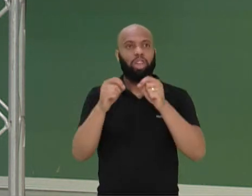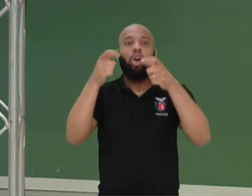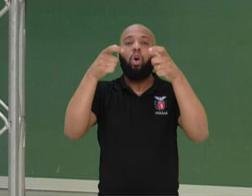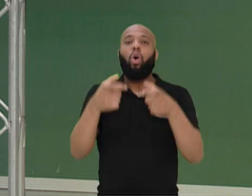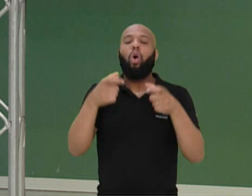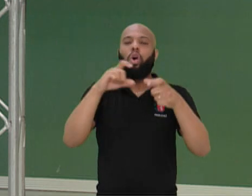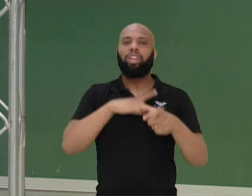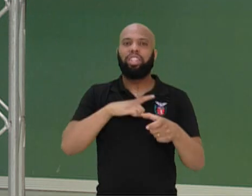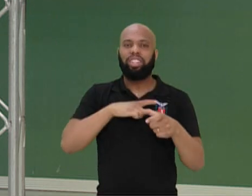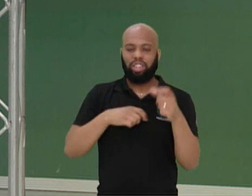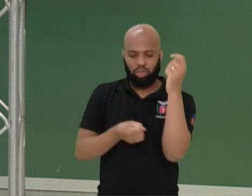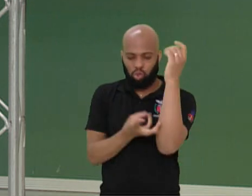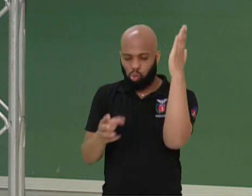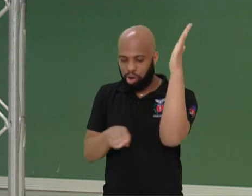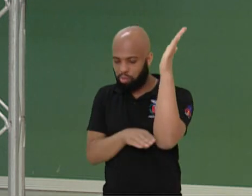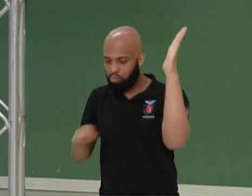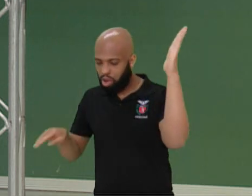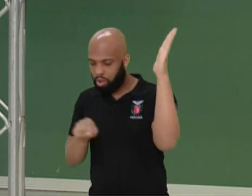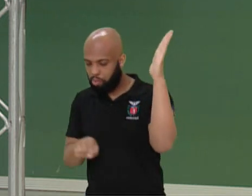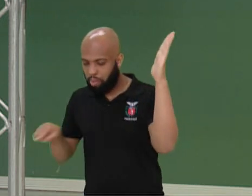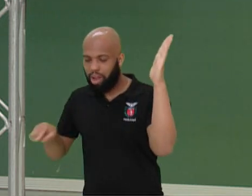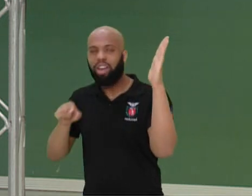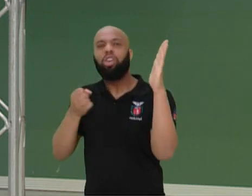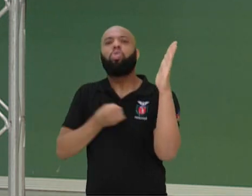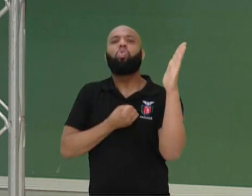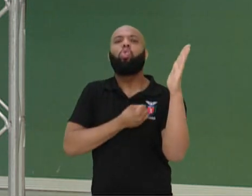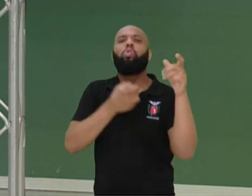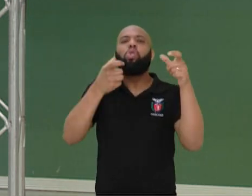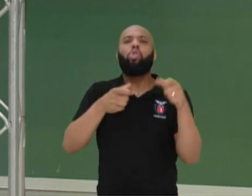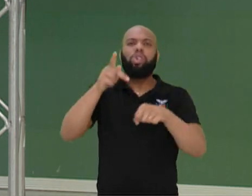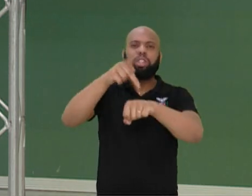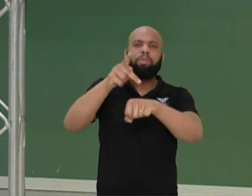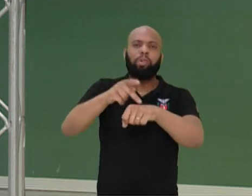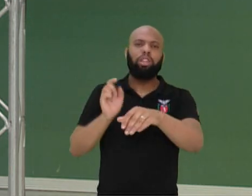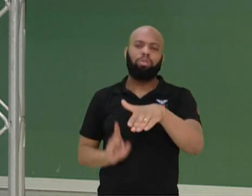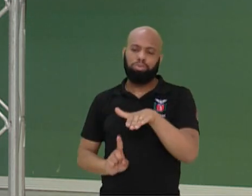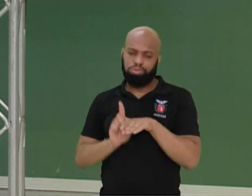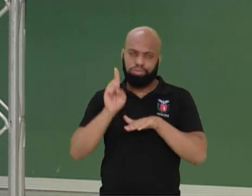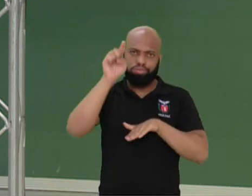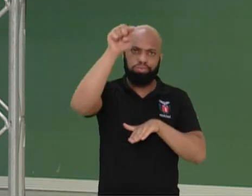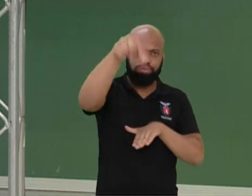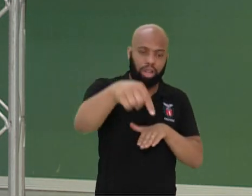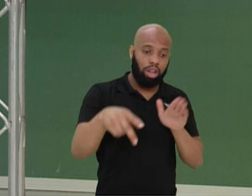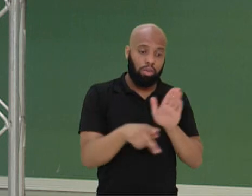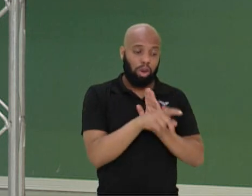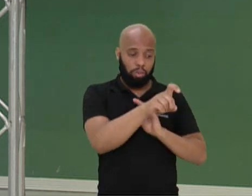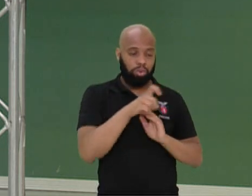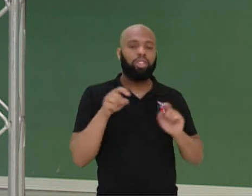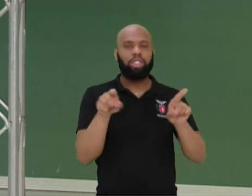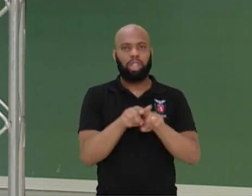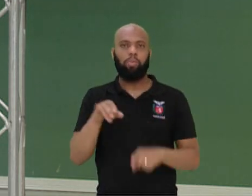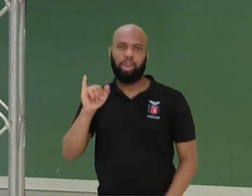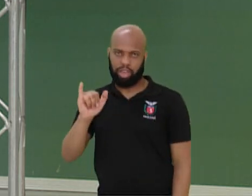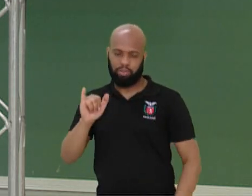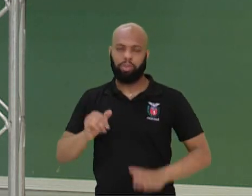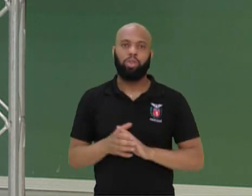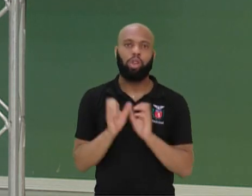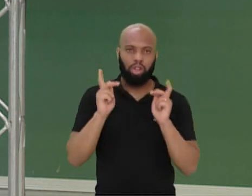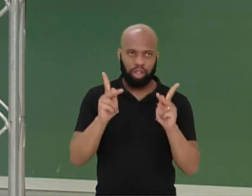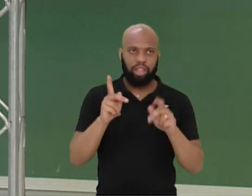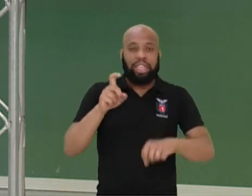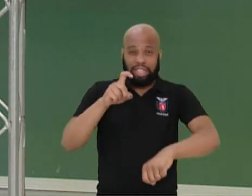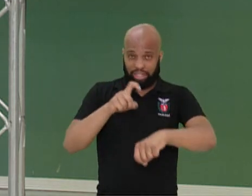Quais são as coordenadas de quando o míssil atinge a rocha. Ou seja, qual é a coordenada x e a coordenada y dele,